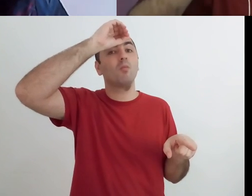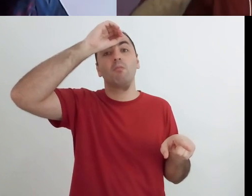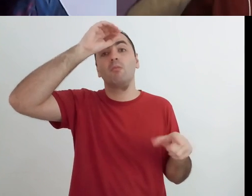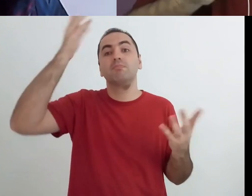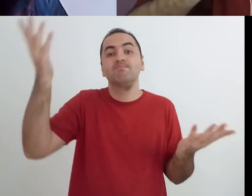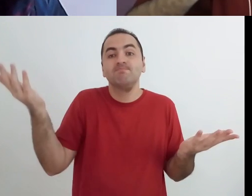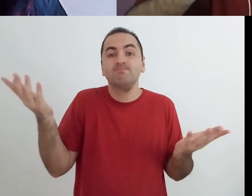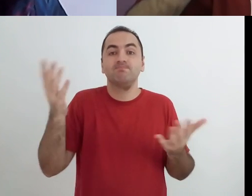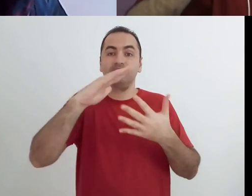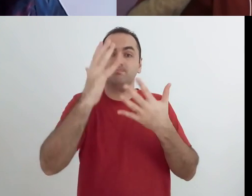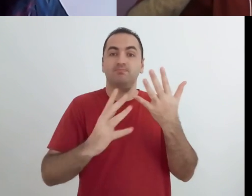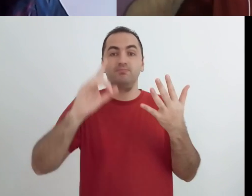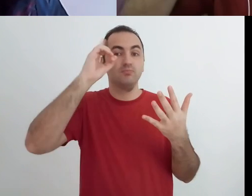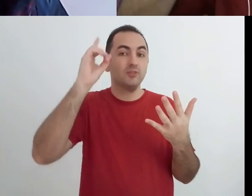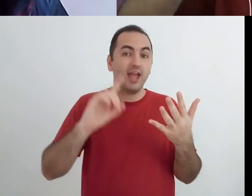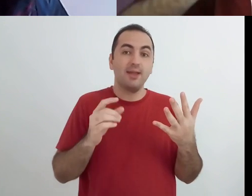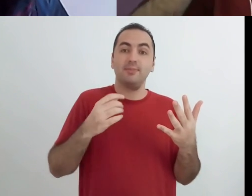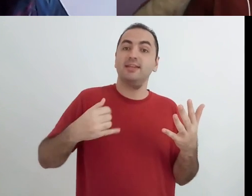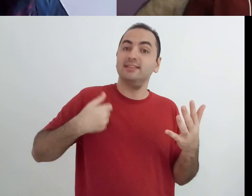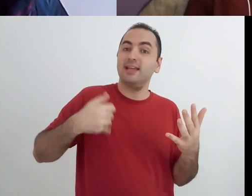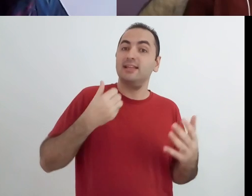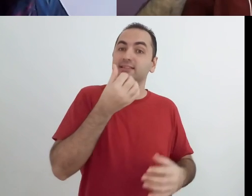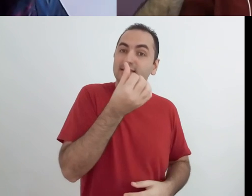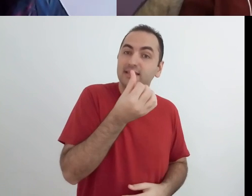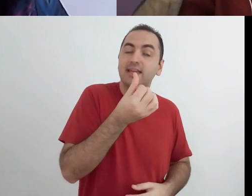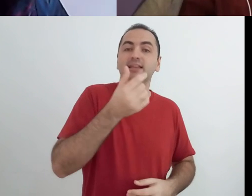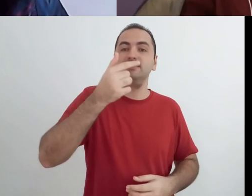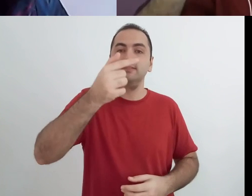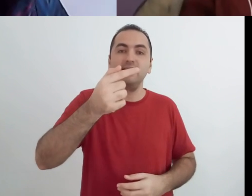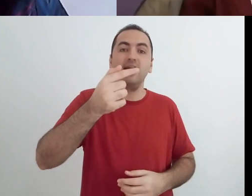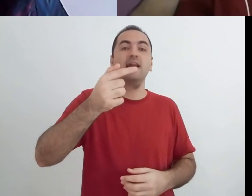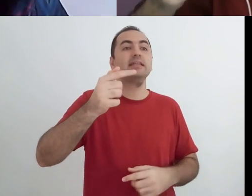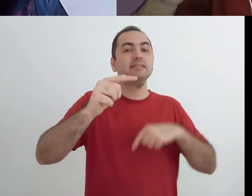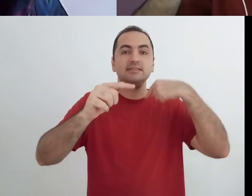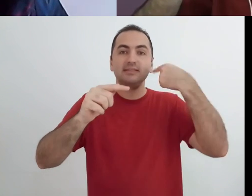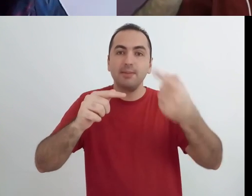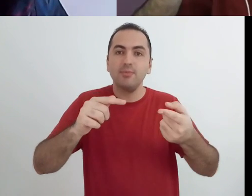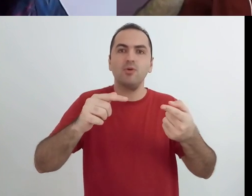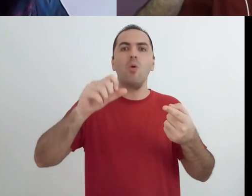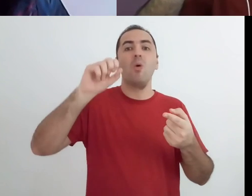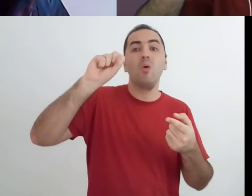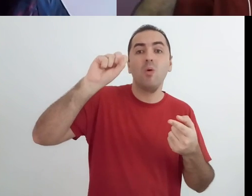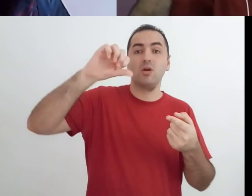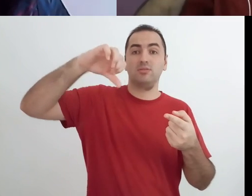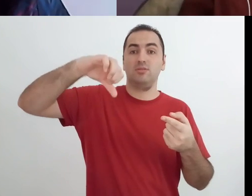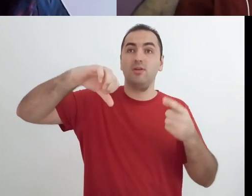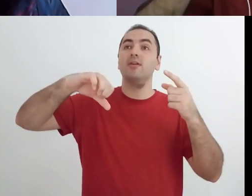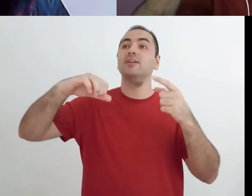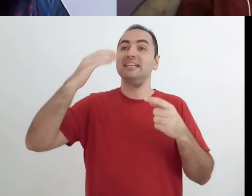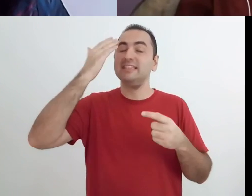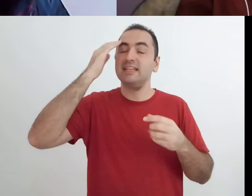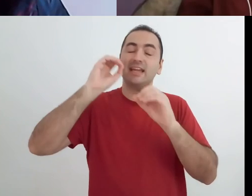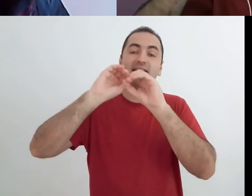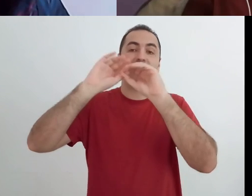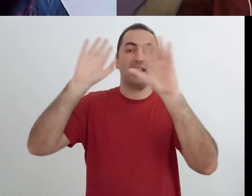vai começar a aprender com 6, 7 anos, só vai conseguir realmente entender alguma coisa aos 8, 9 anos, e olha quanto tempo de